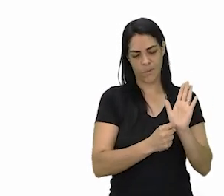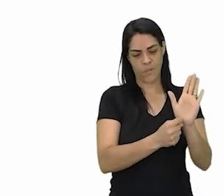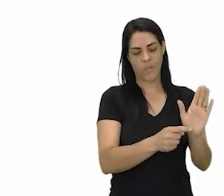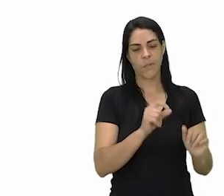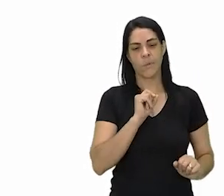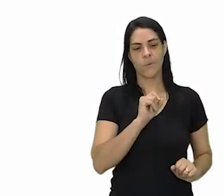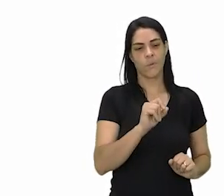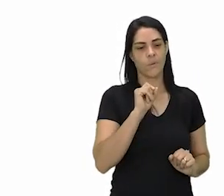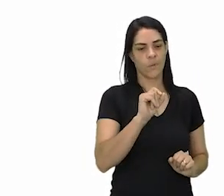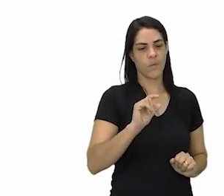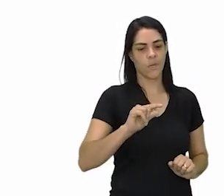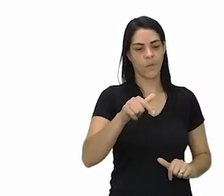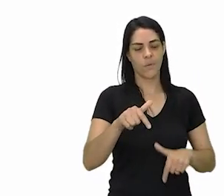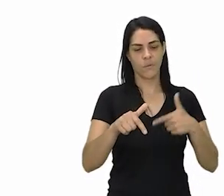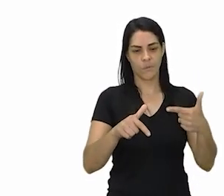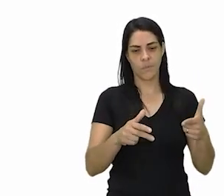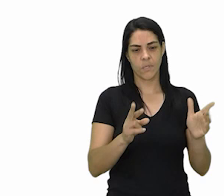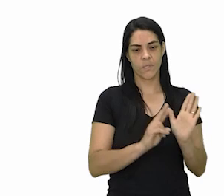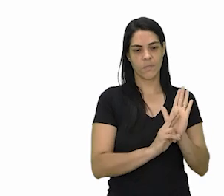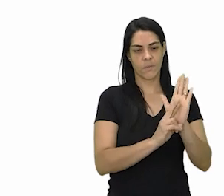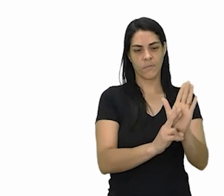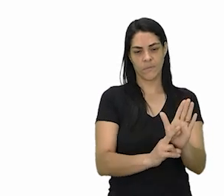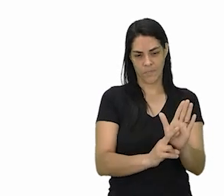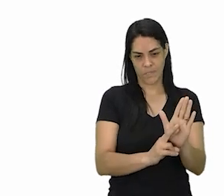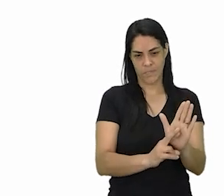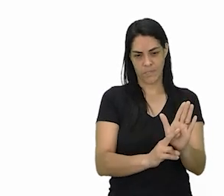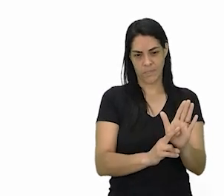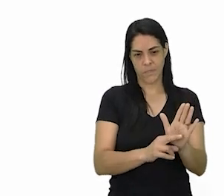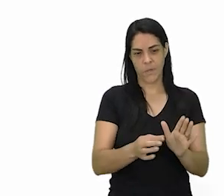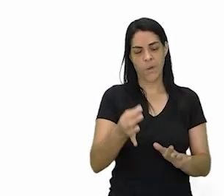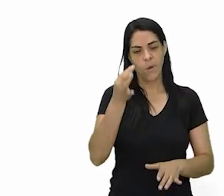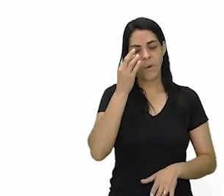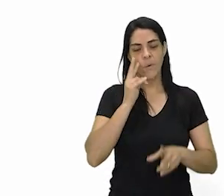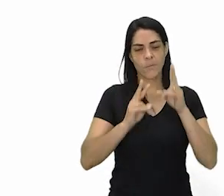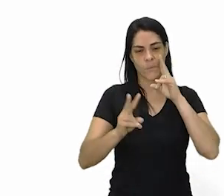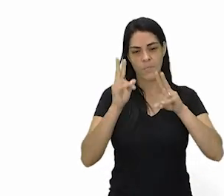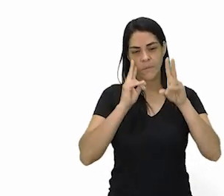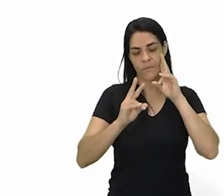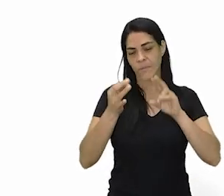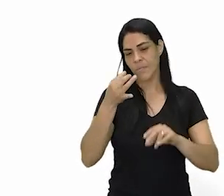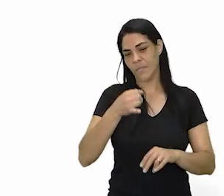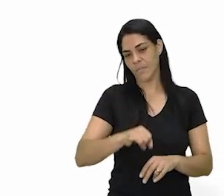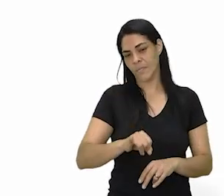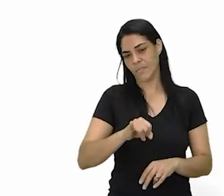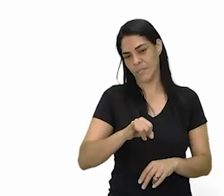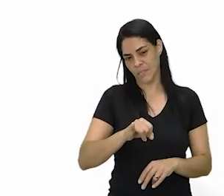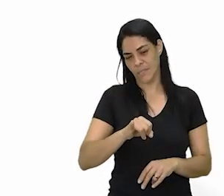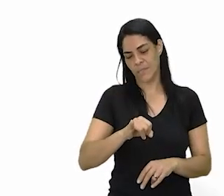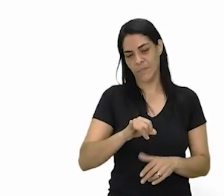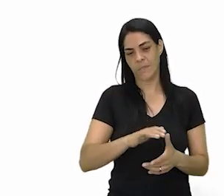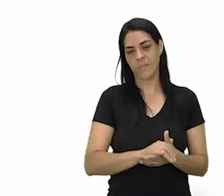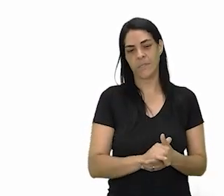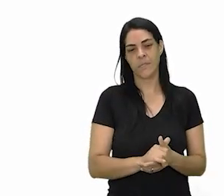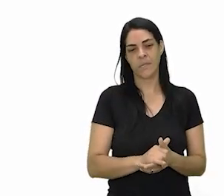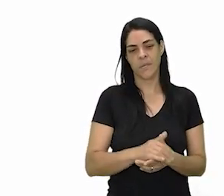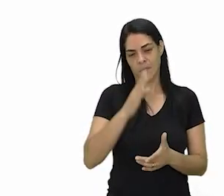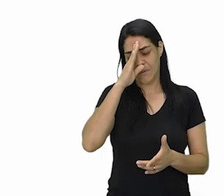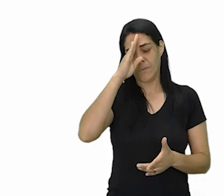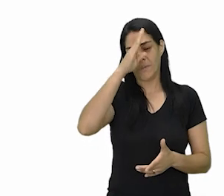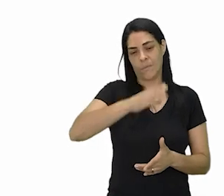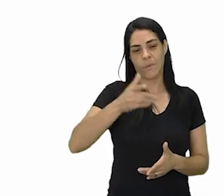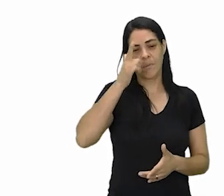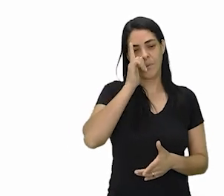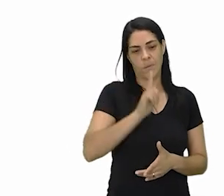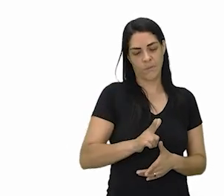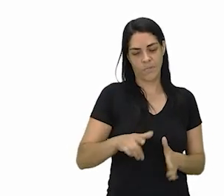trazendo outros pontos de referência, observando se eles realmente são marcos fundamentais para chegar